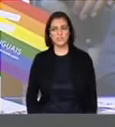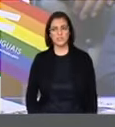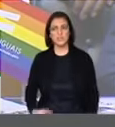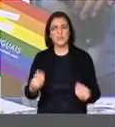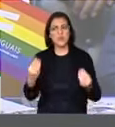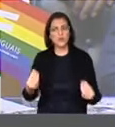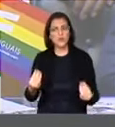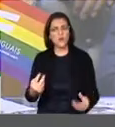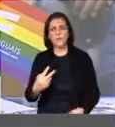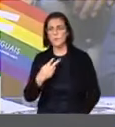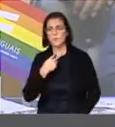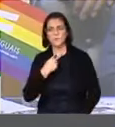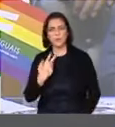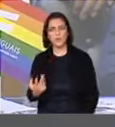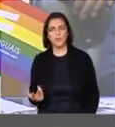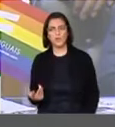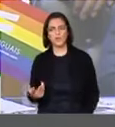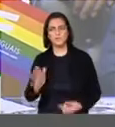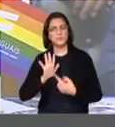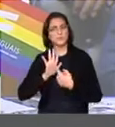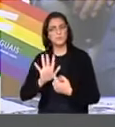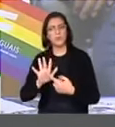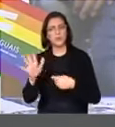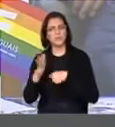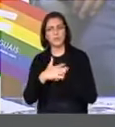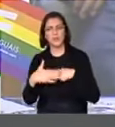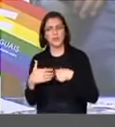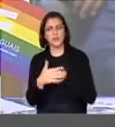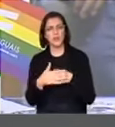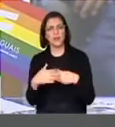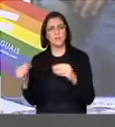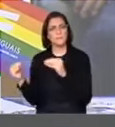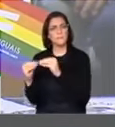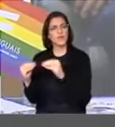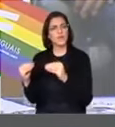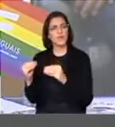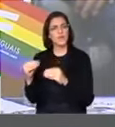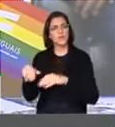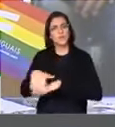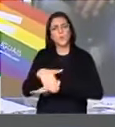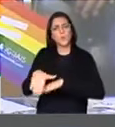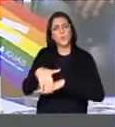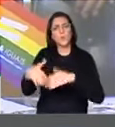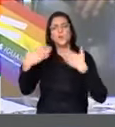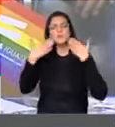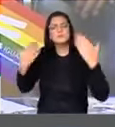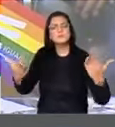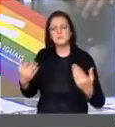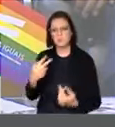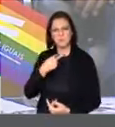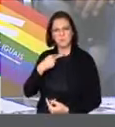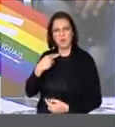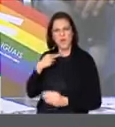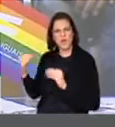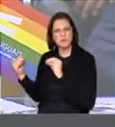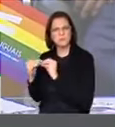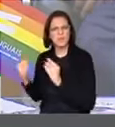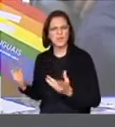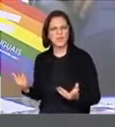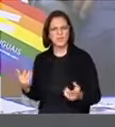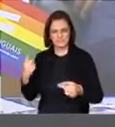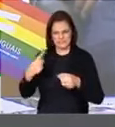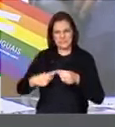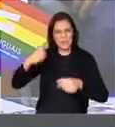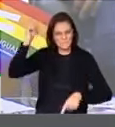o afeto, o carinho na cidade. Porque se a gente não consegue expressar o afeto e o carinho, a cidade é